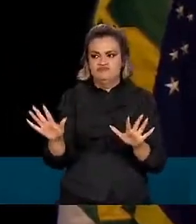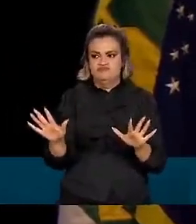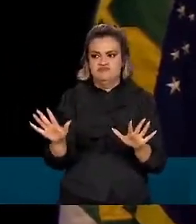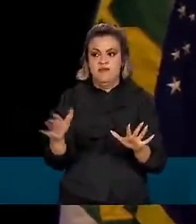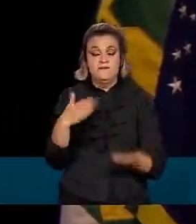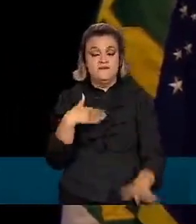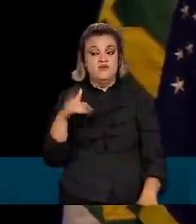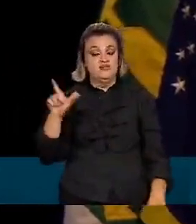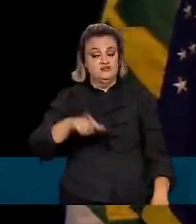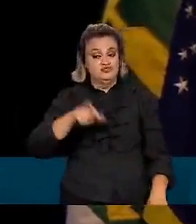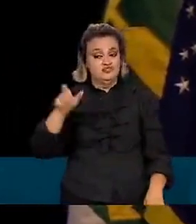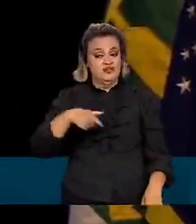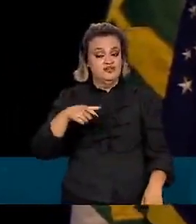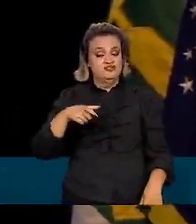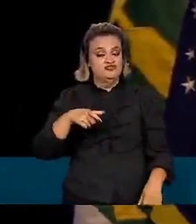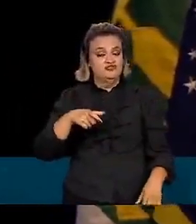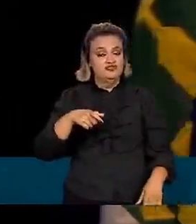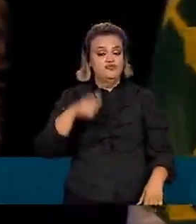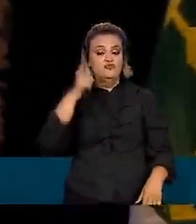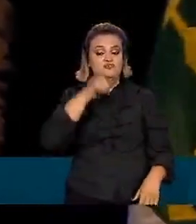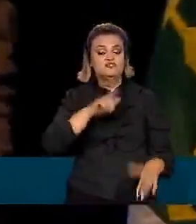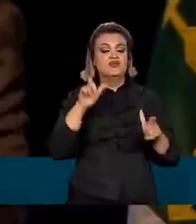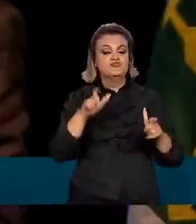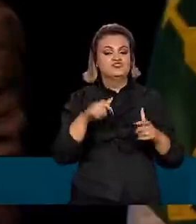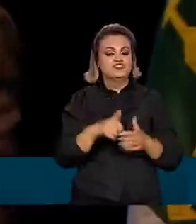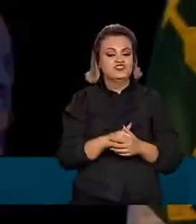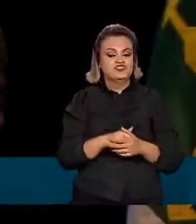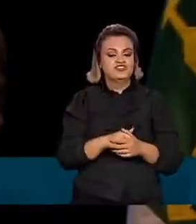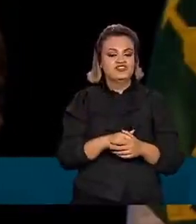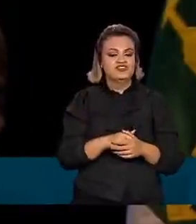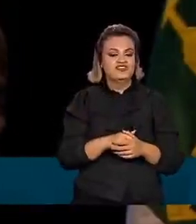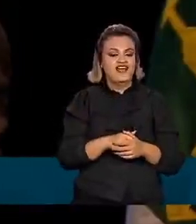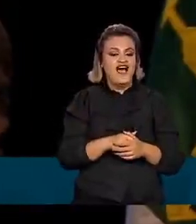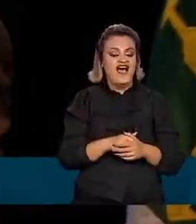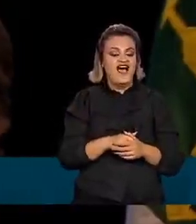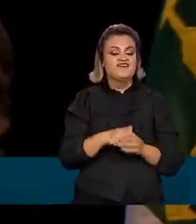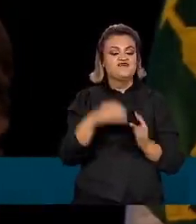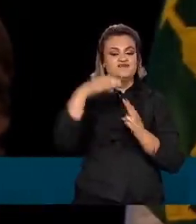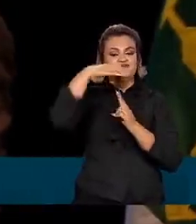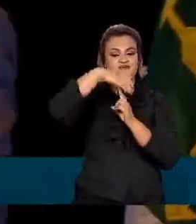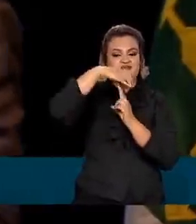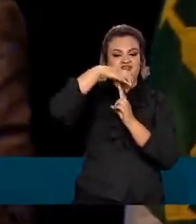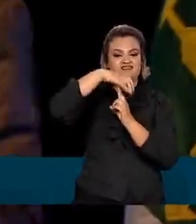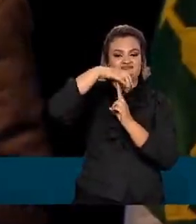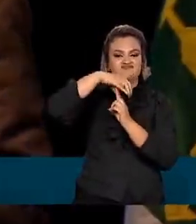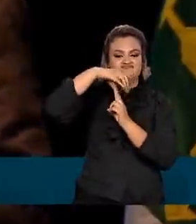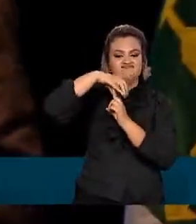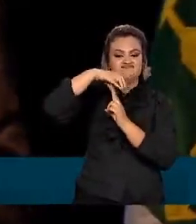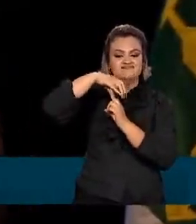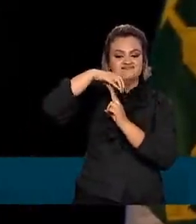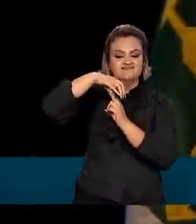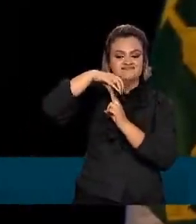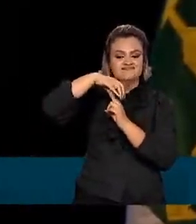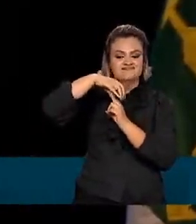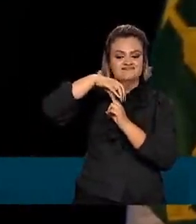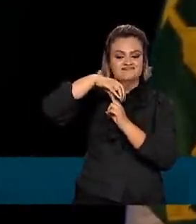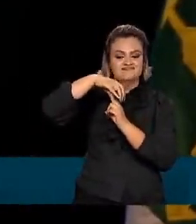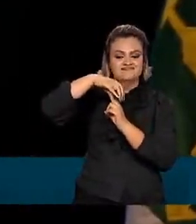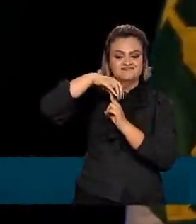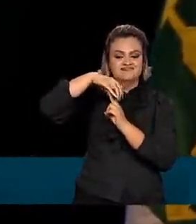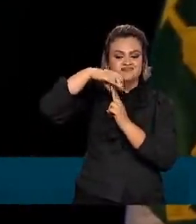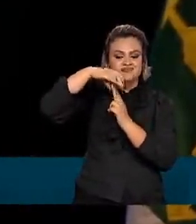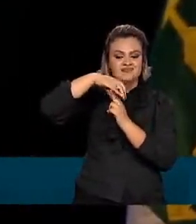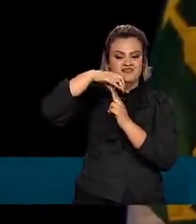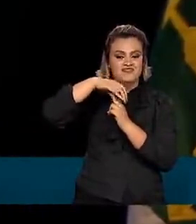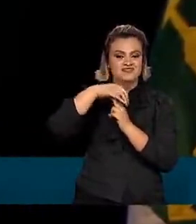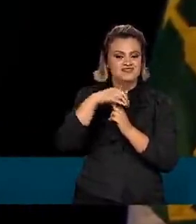fazer meu cartão de crédito? Sabe uma coisa? Eu fui no Bradesco. Eu vou contar para vocês uma coisa,